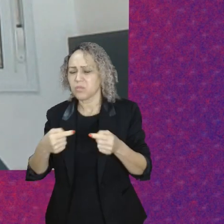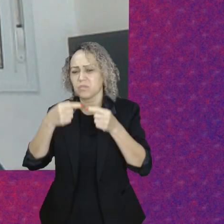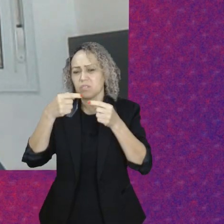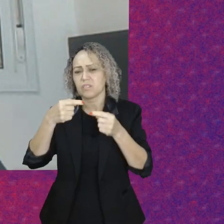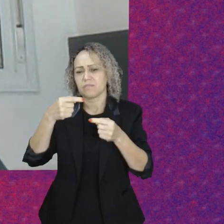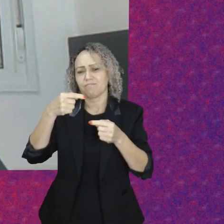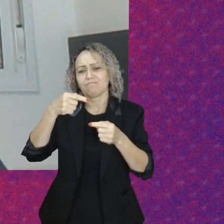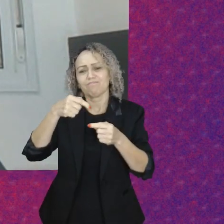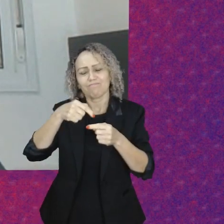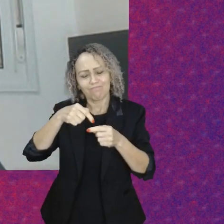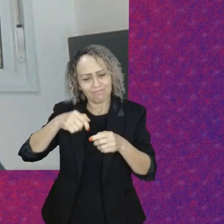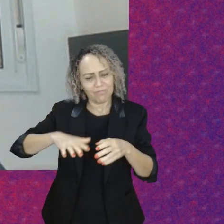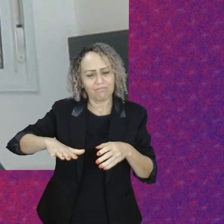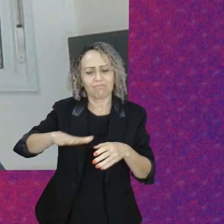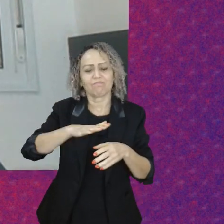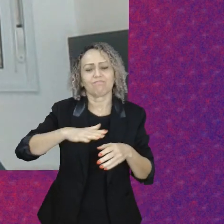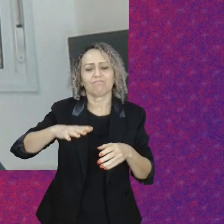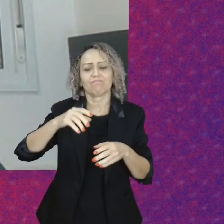quebrar essa